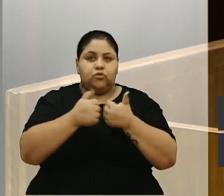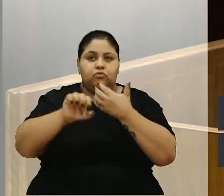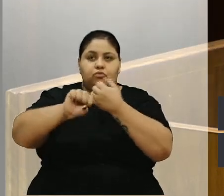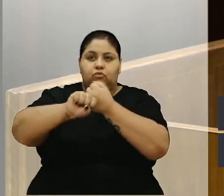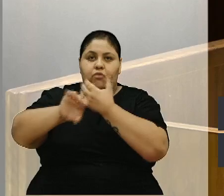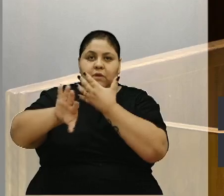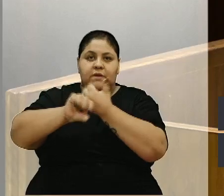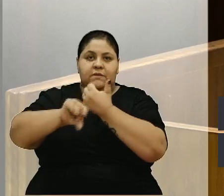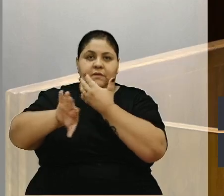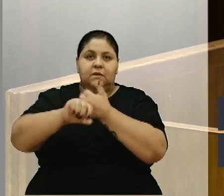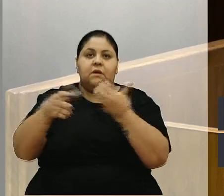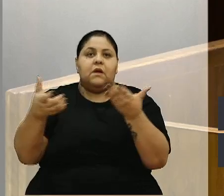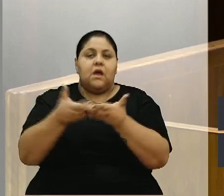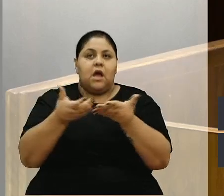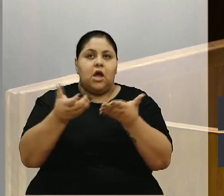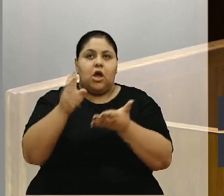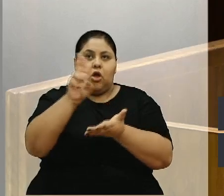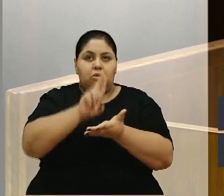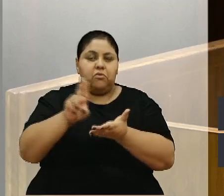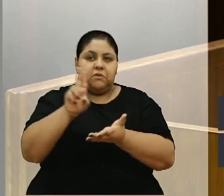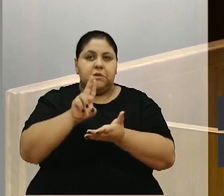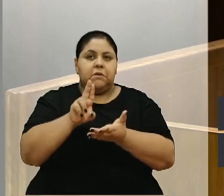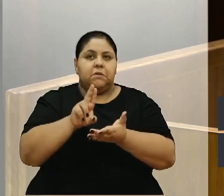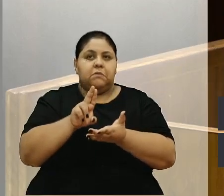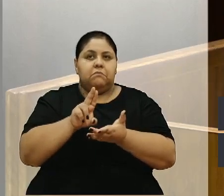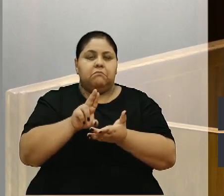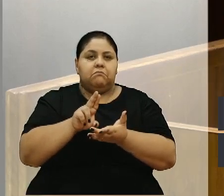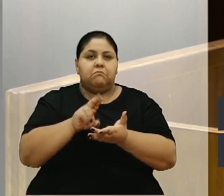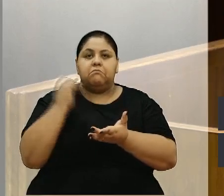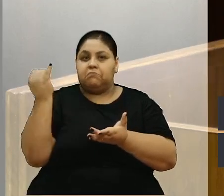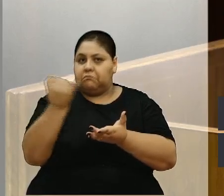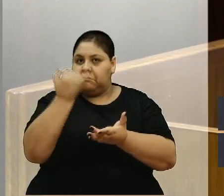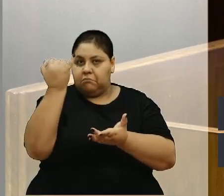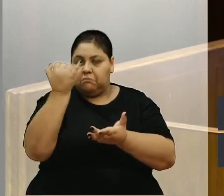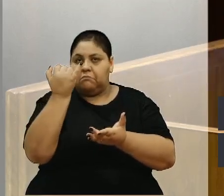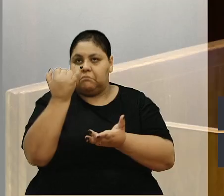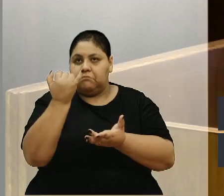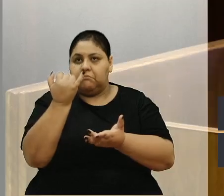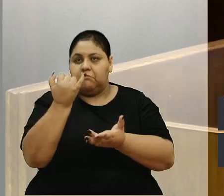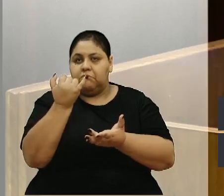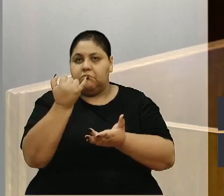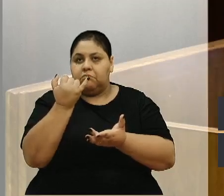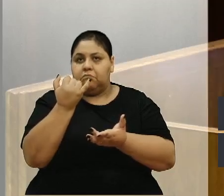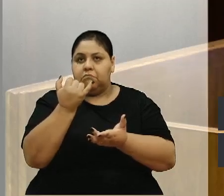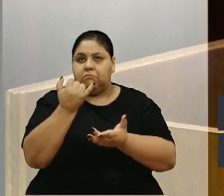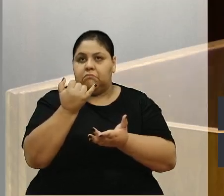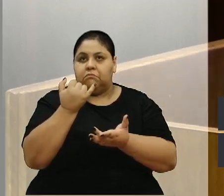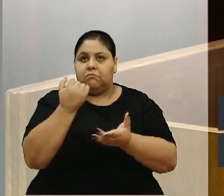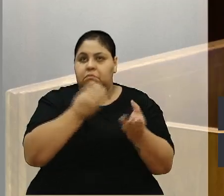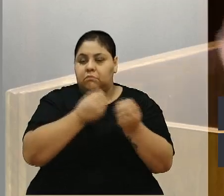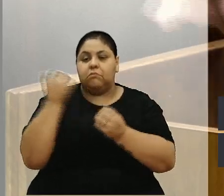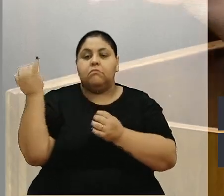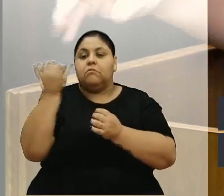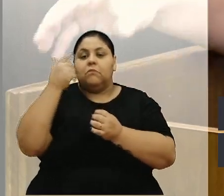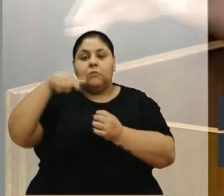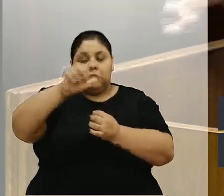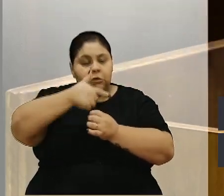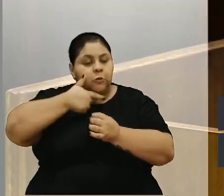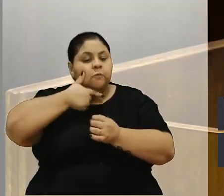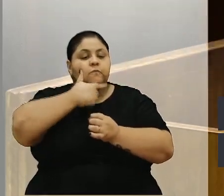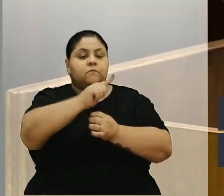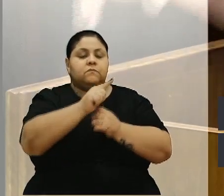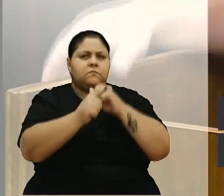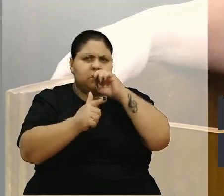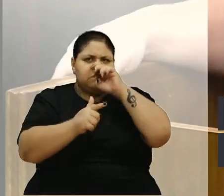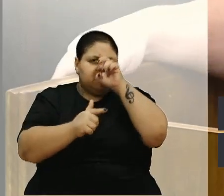eles vão ter esse aparelho que é tão importante. Nós falamos com a secretária Vergani e ela disse que era de extrema importância e a gente conseguiu fazer